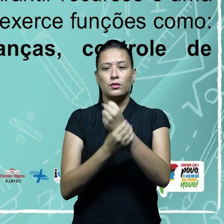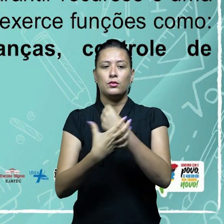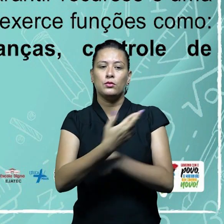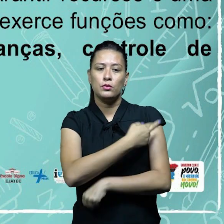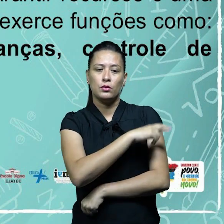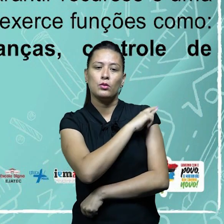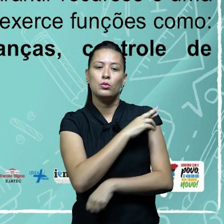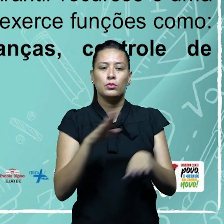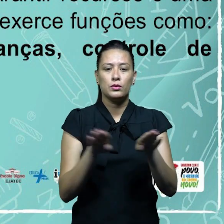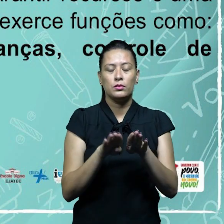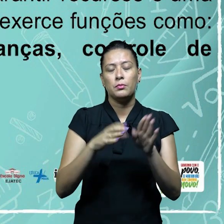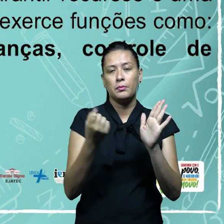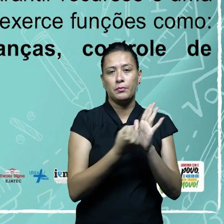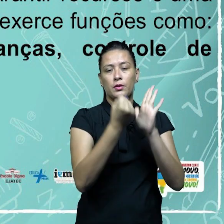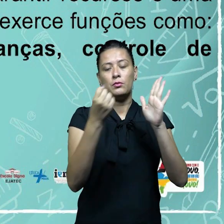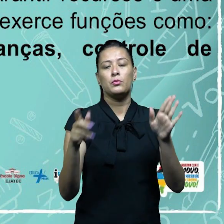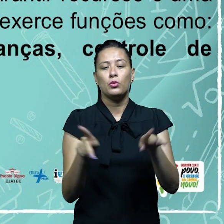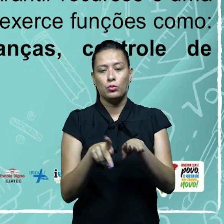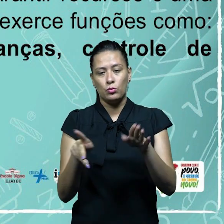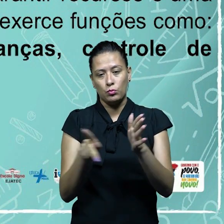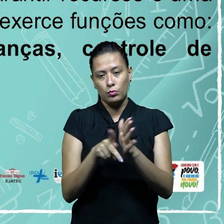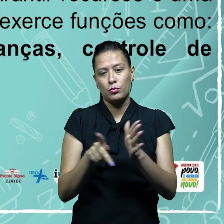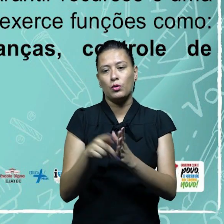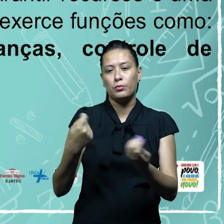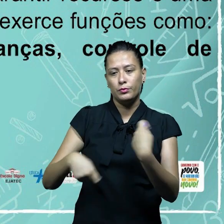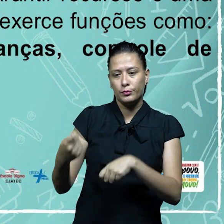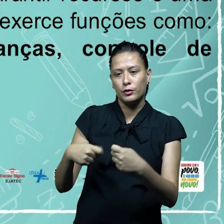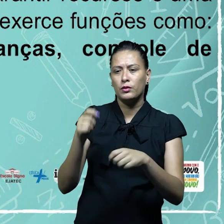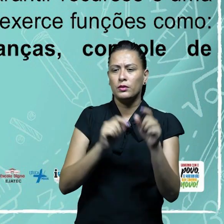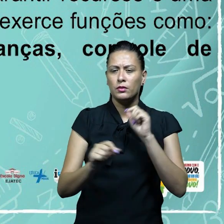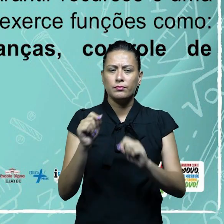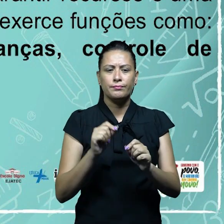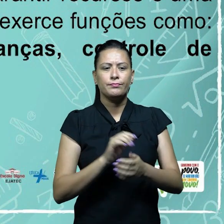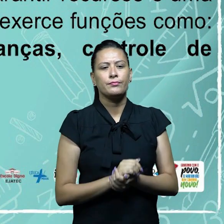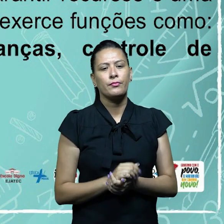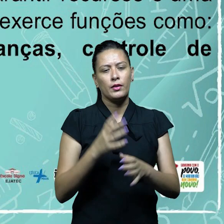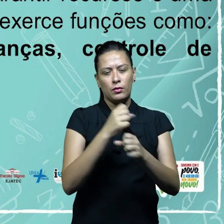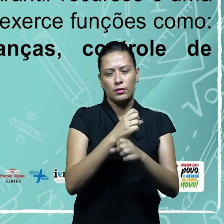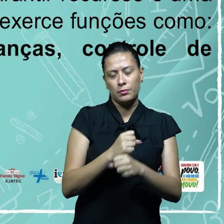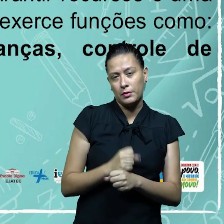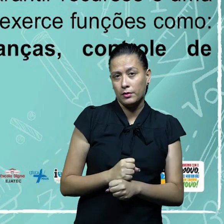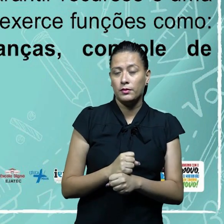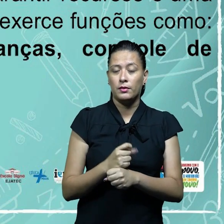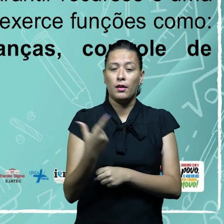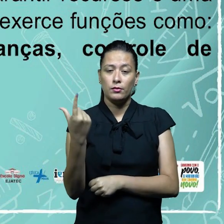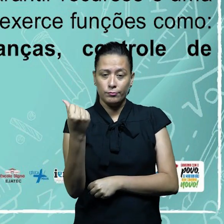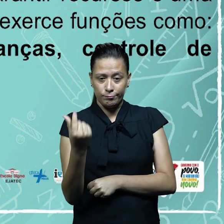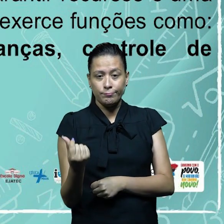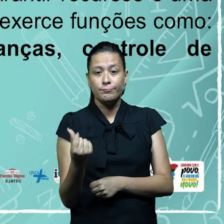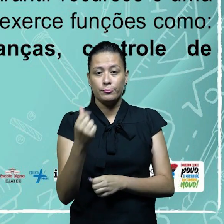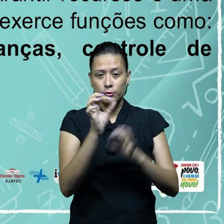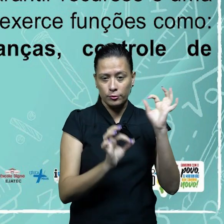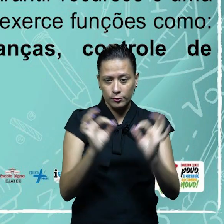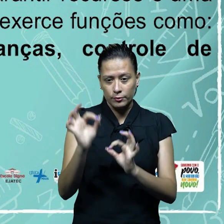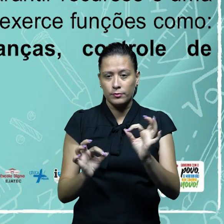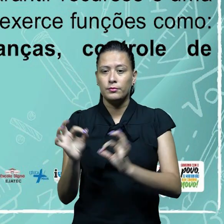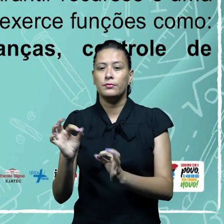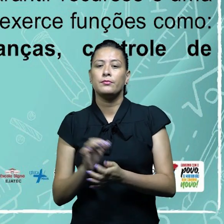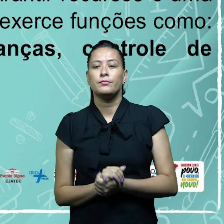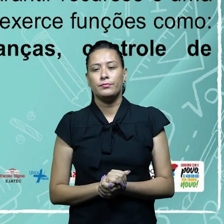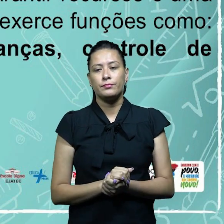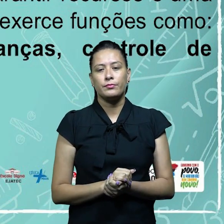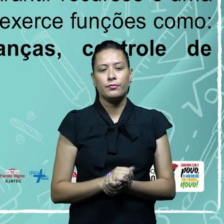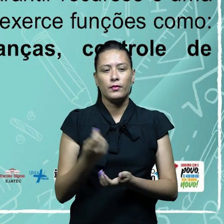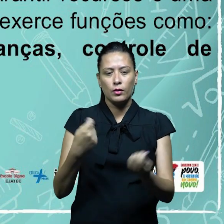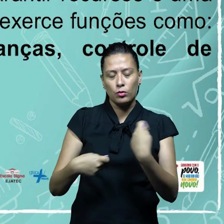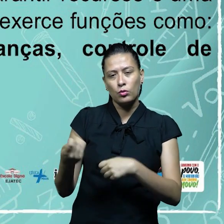negócio. Para isso, exerce funções como contabilidade, tesouraria, gestão de finanças, controle de